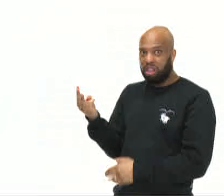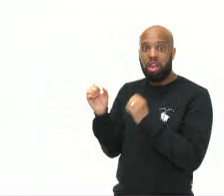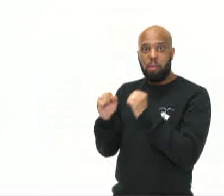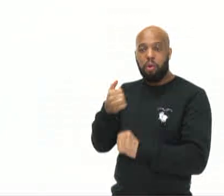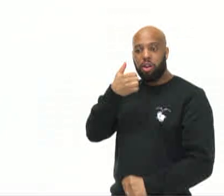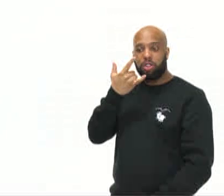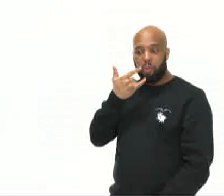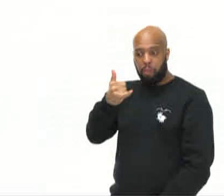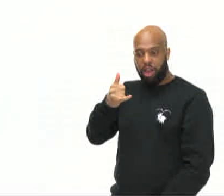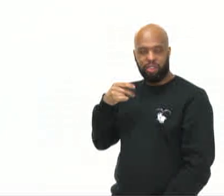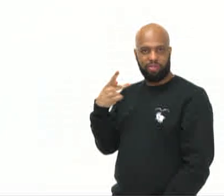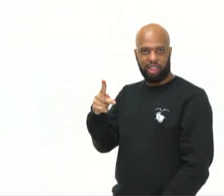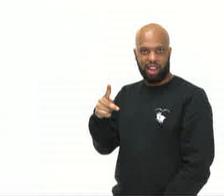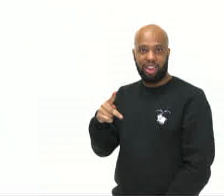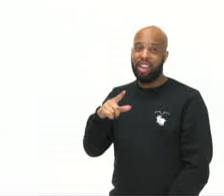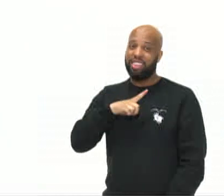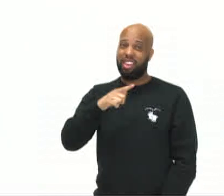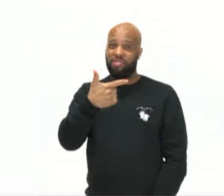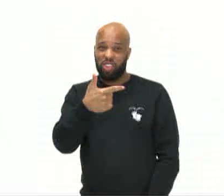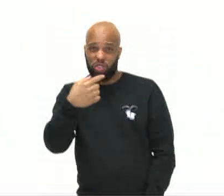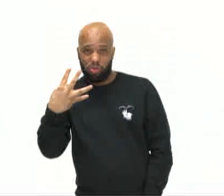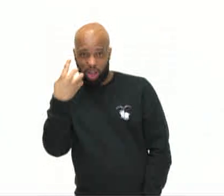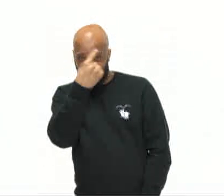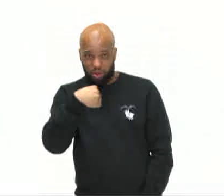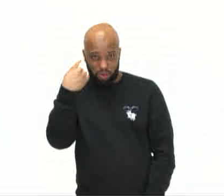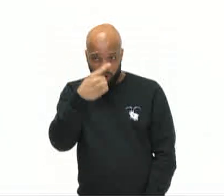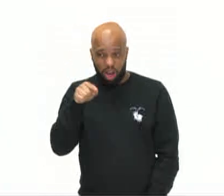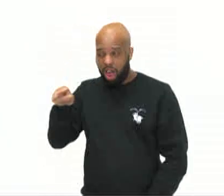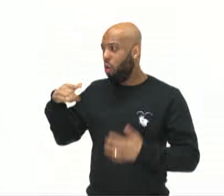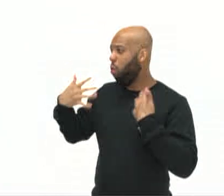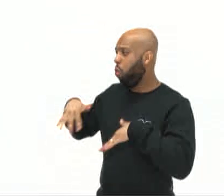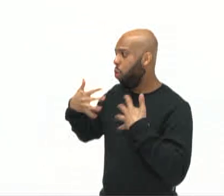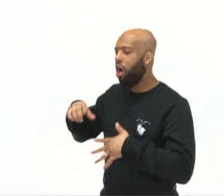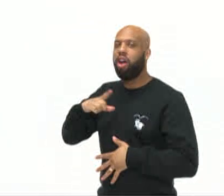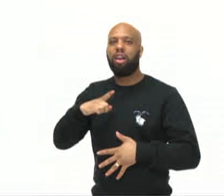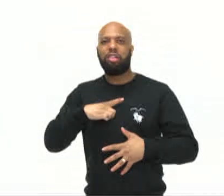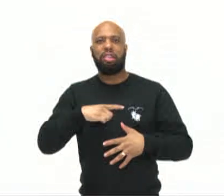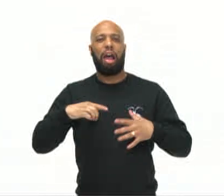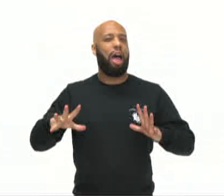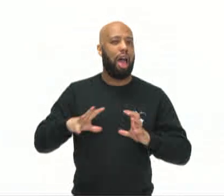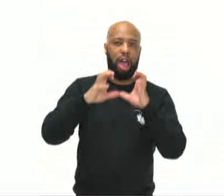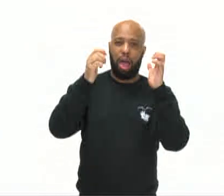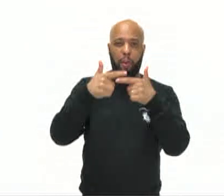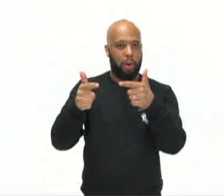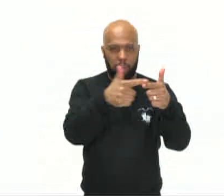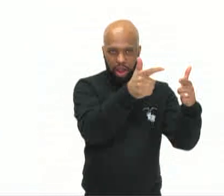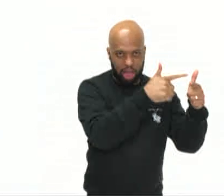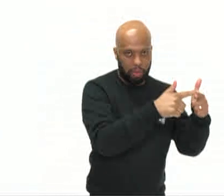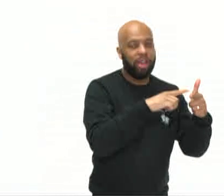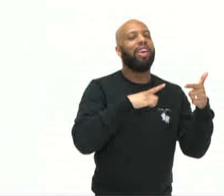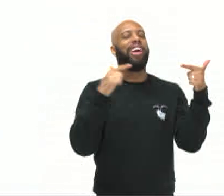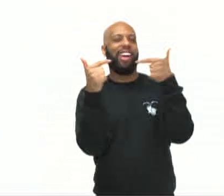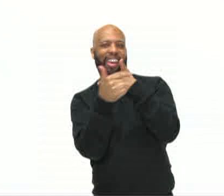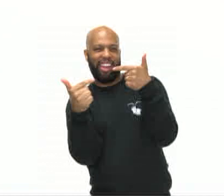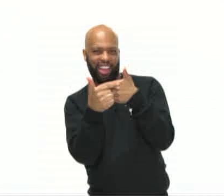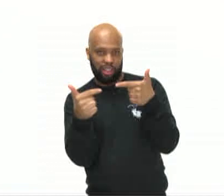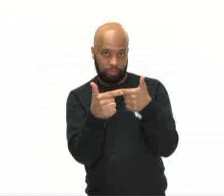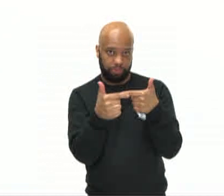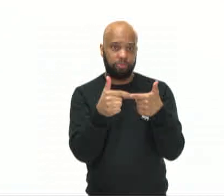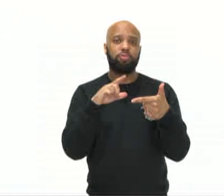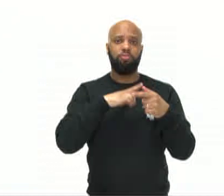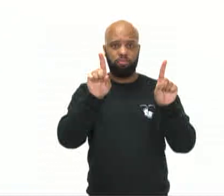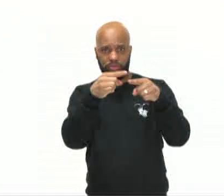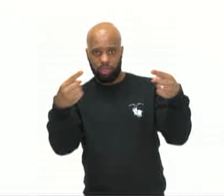se desespera e a confusão se instala. Nessa deliciosa comédia, iluminada pelas canções do ABBA